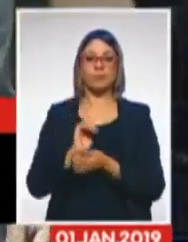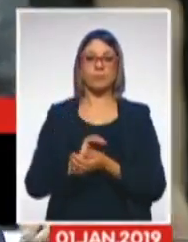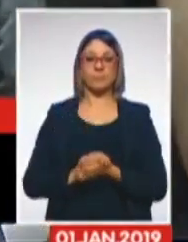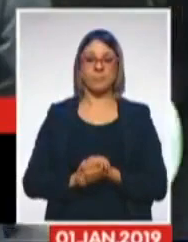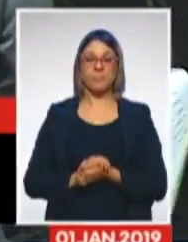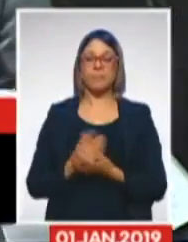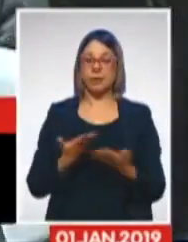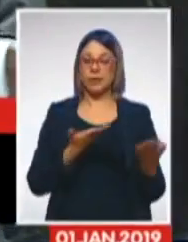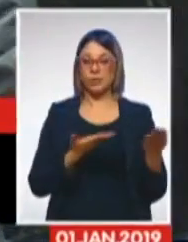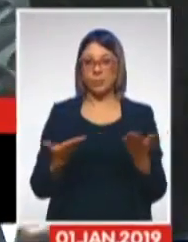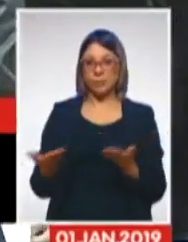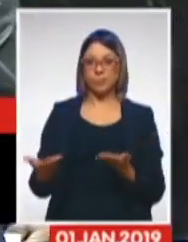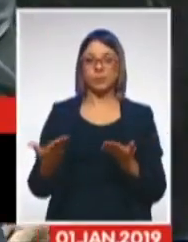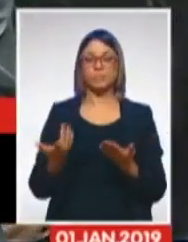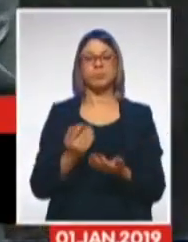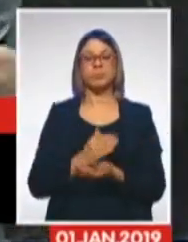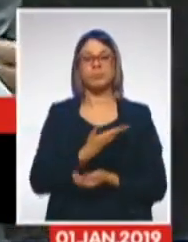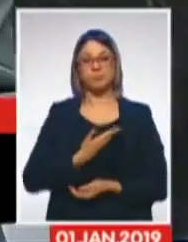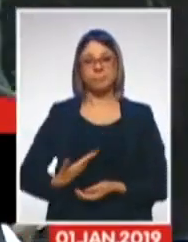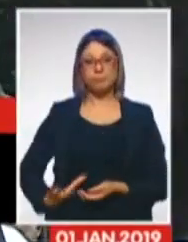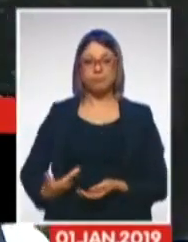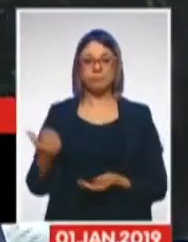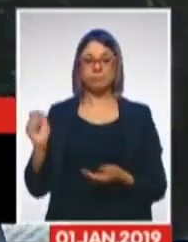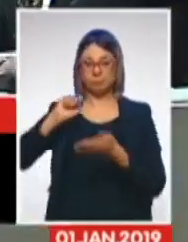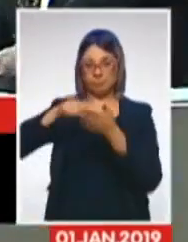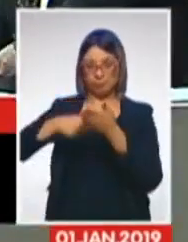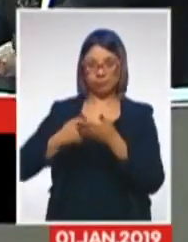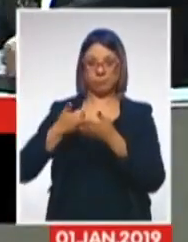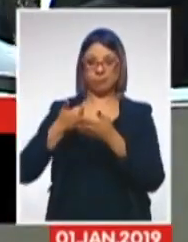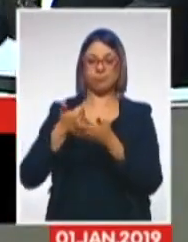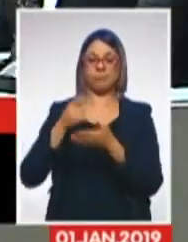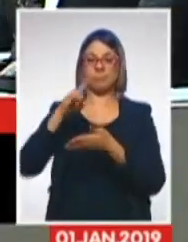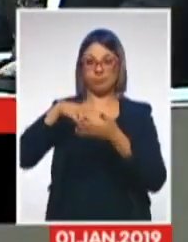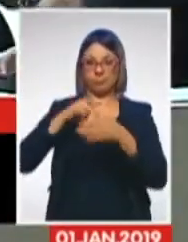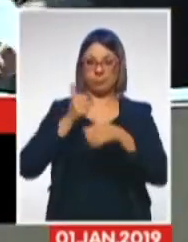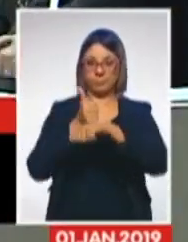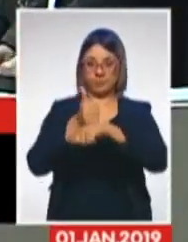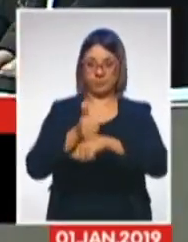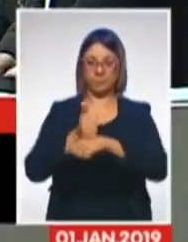Convidamos o senhor Romeu Zema Neto a assinar o termo de posse.